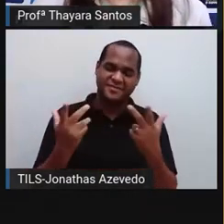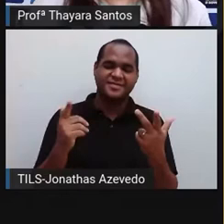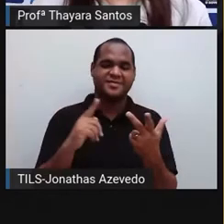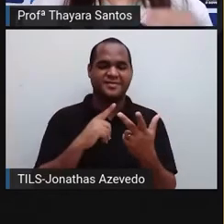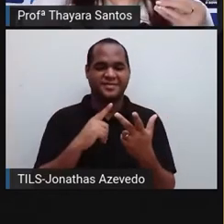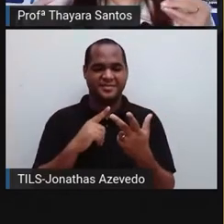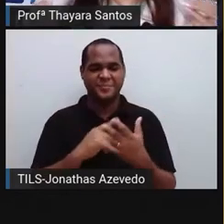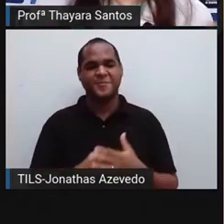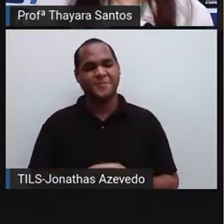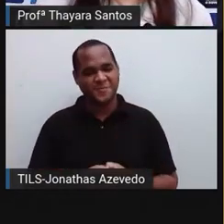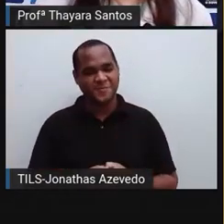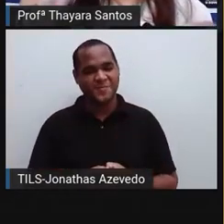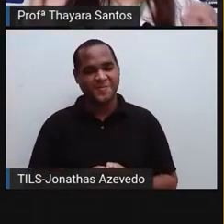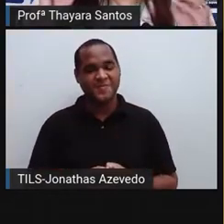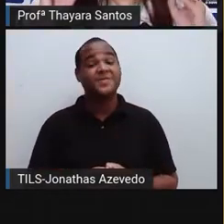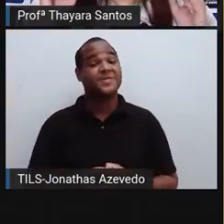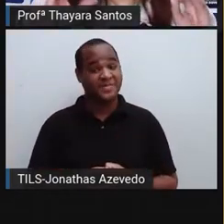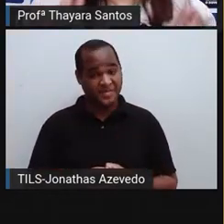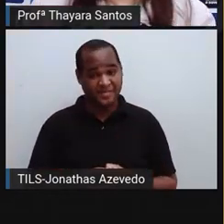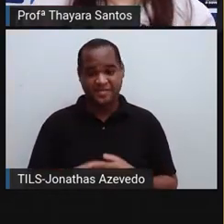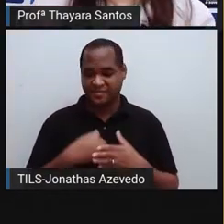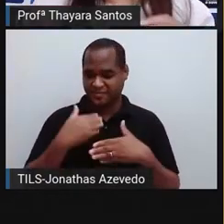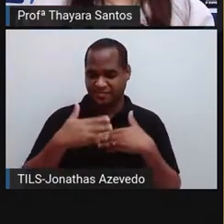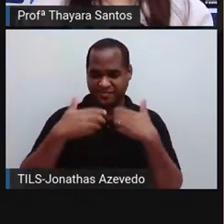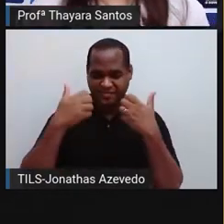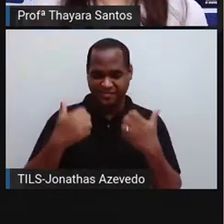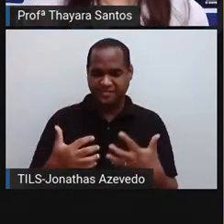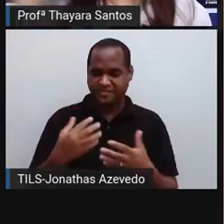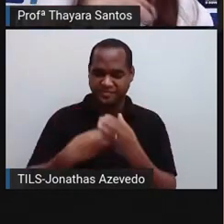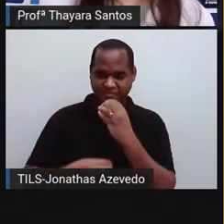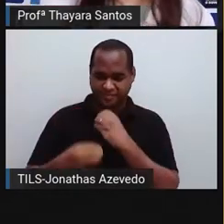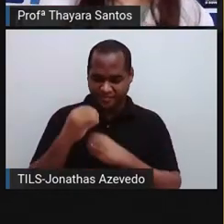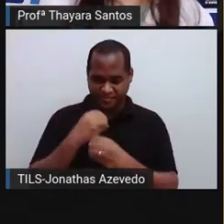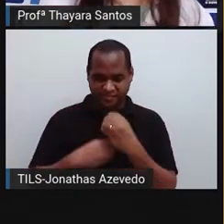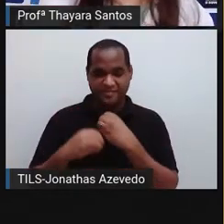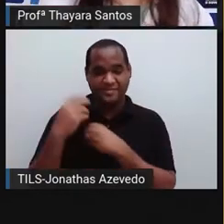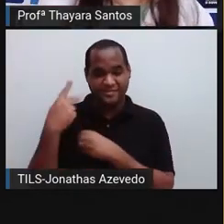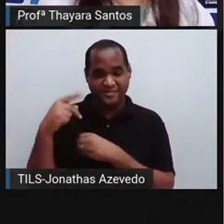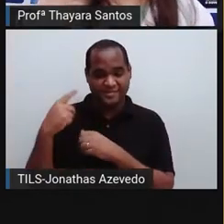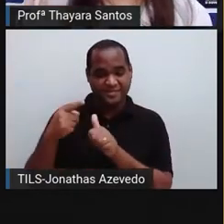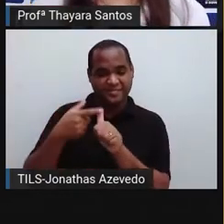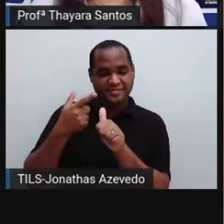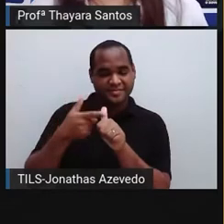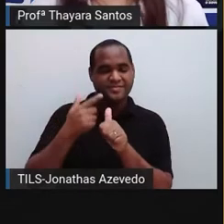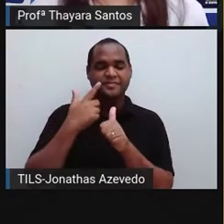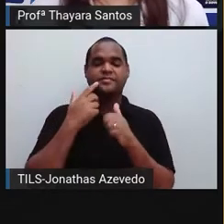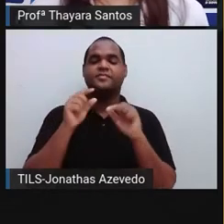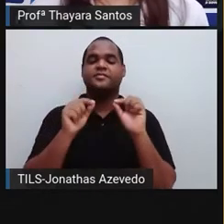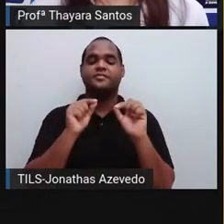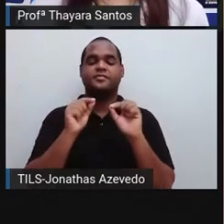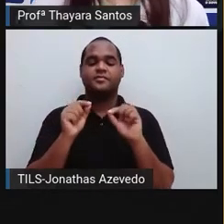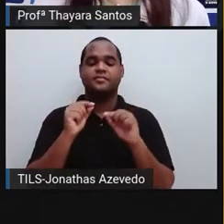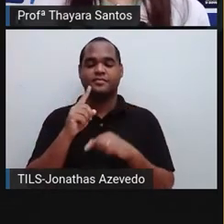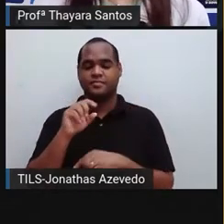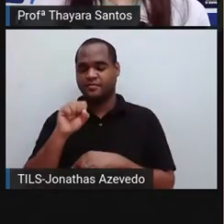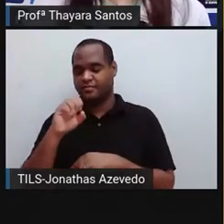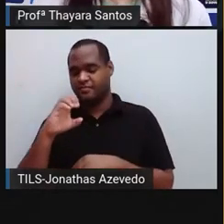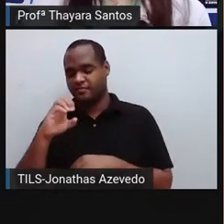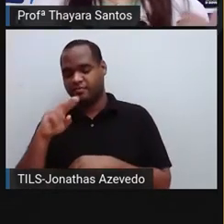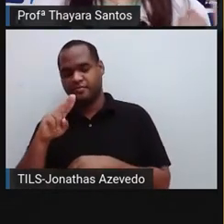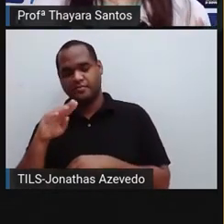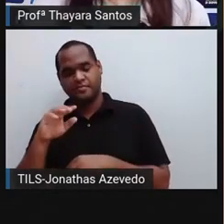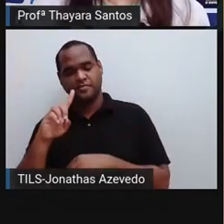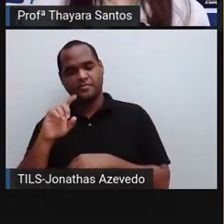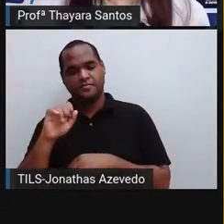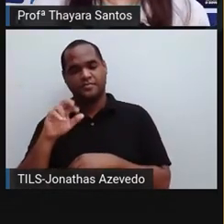Quando esse consumidor, ele vai e se alimenta do consumidor primário, a gente chama ele de consumidor secundário.